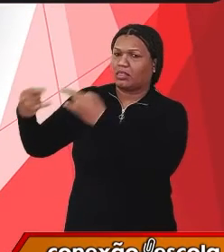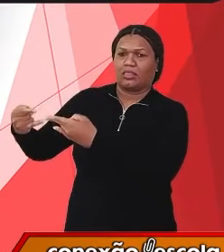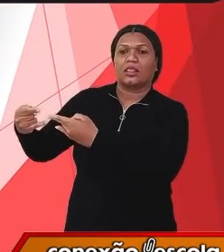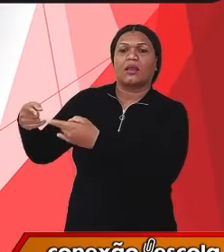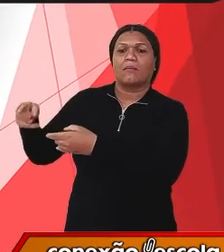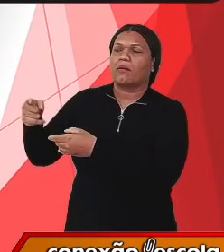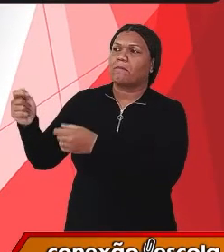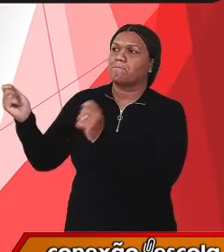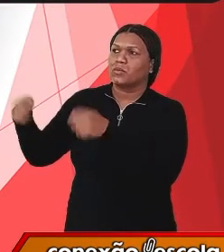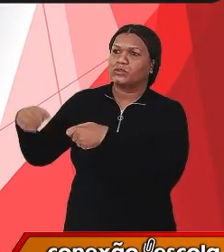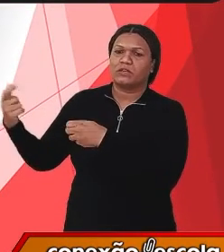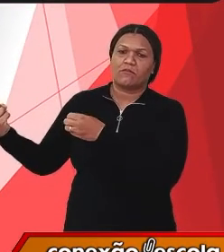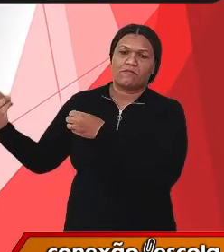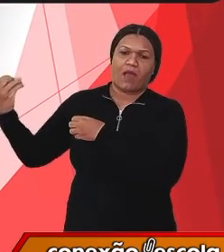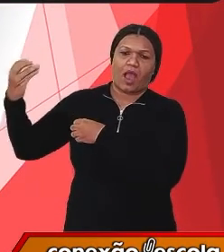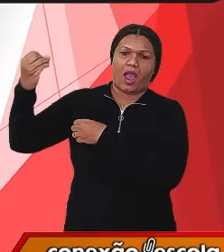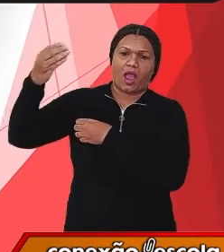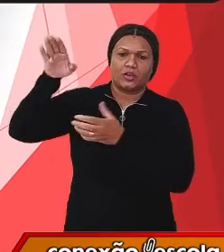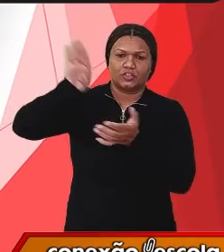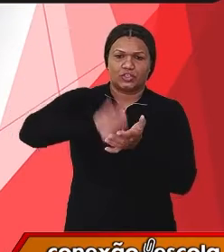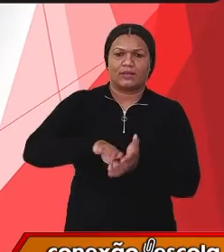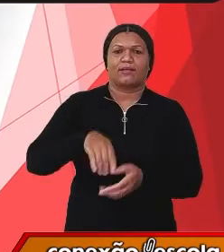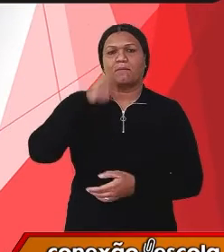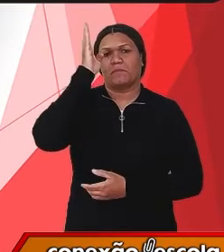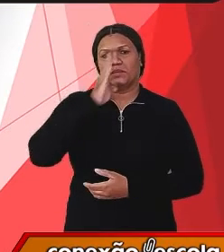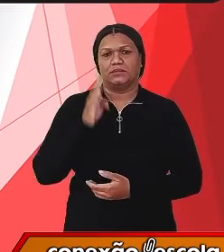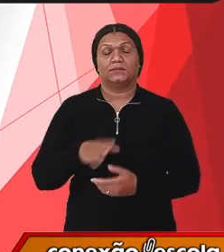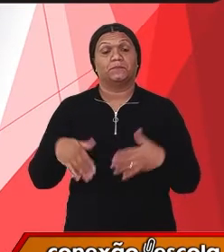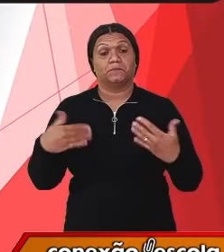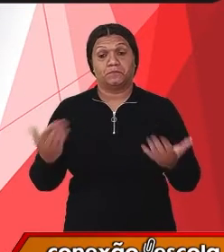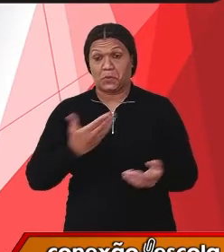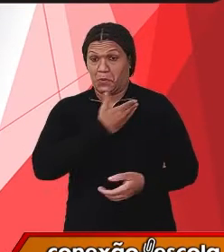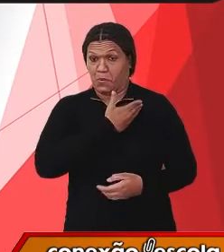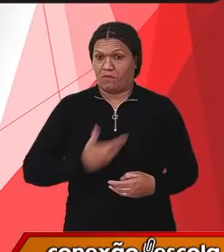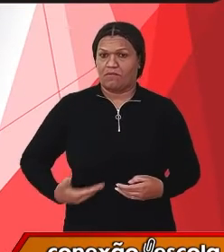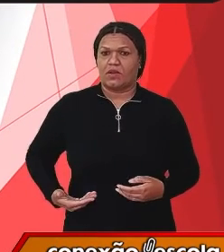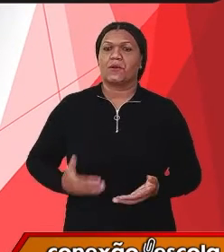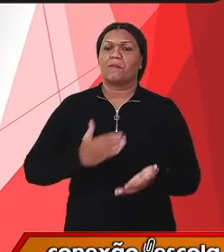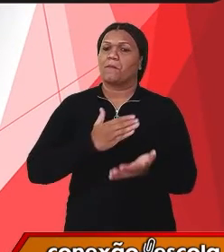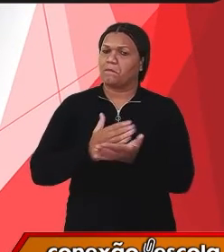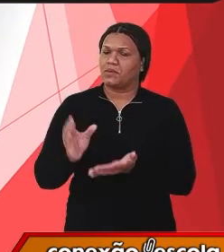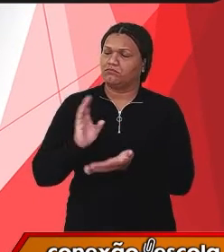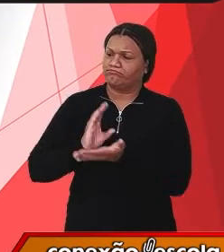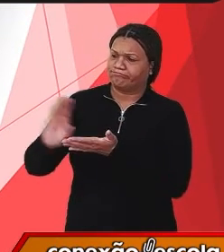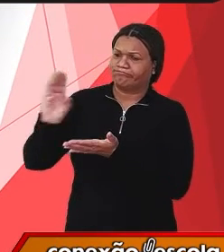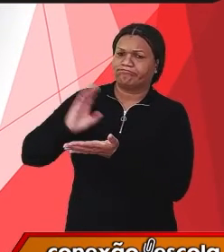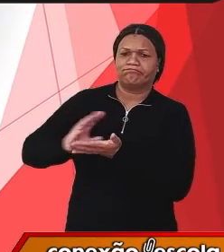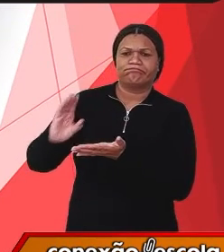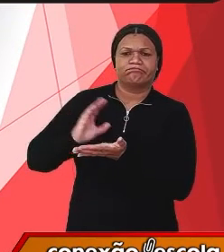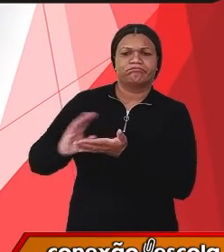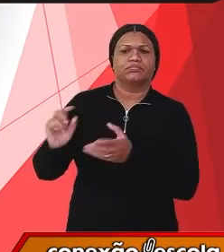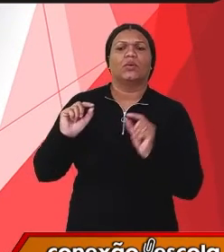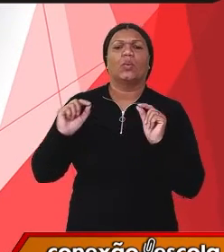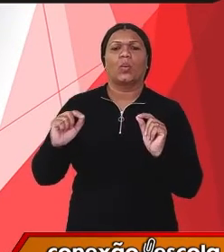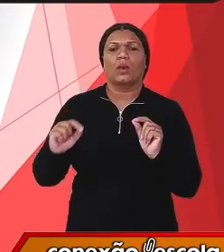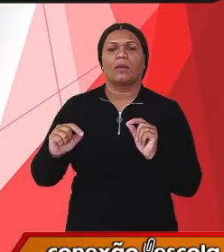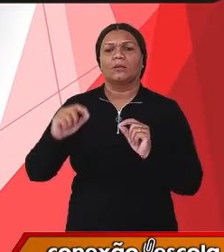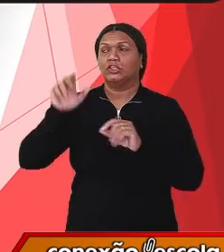Brasil. O governo brasileiro começa, então, a investir recursos para